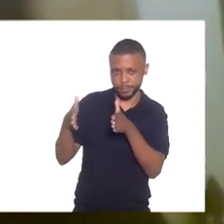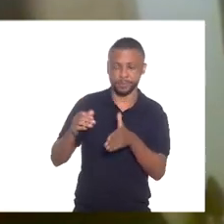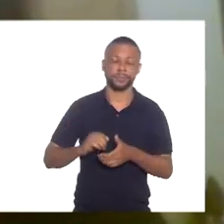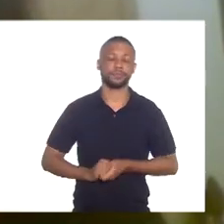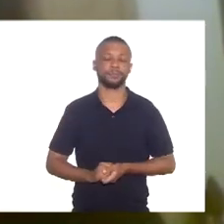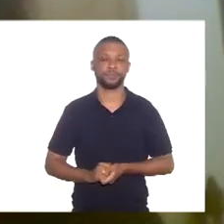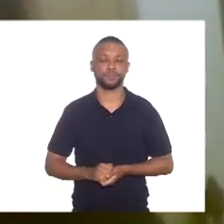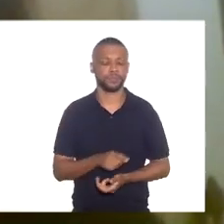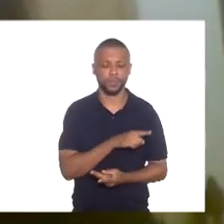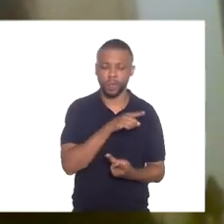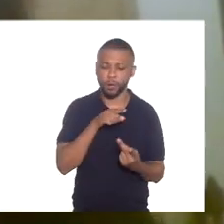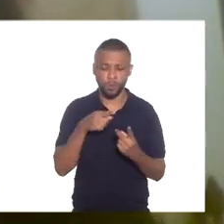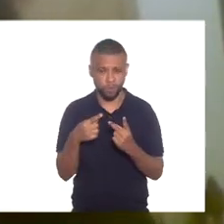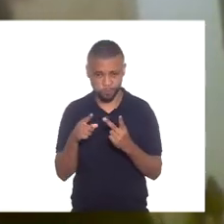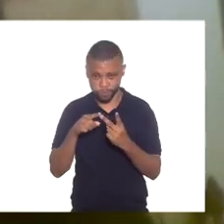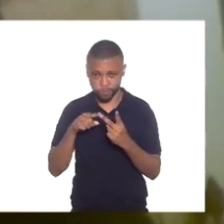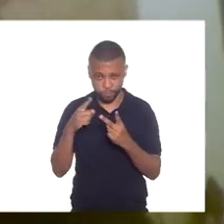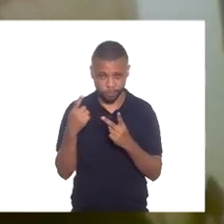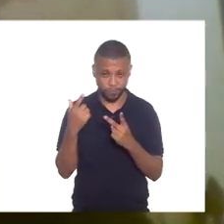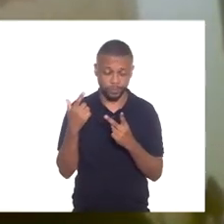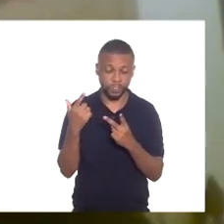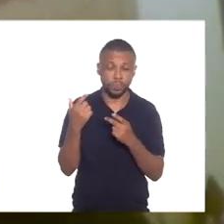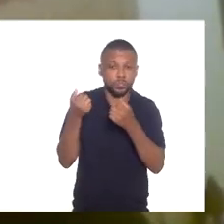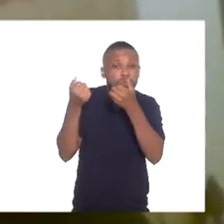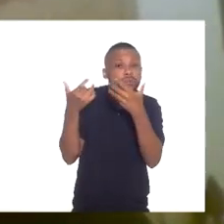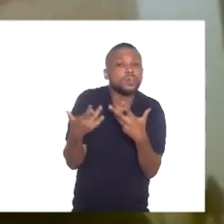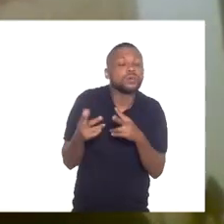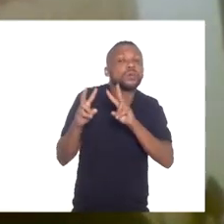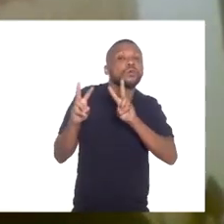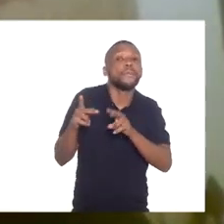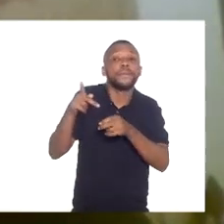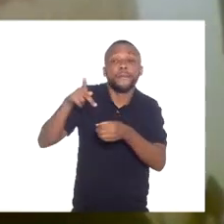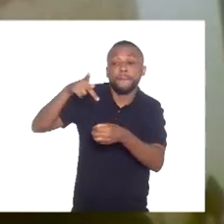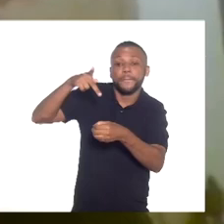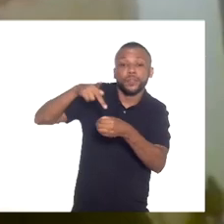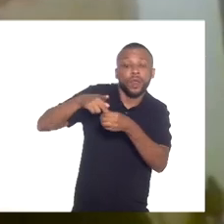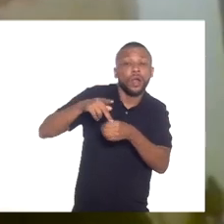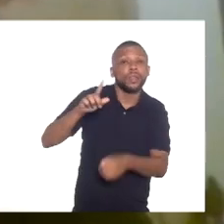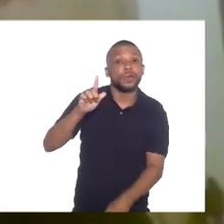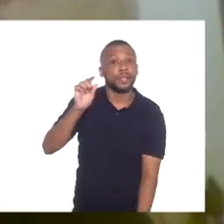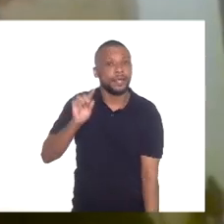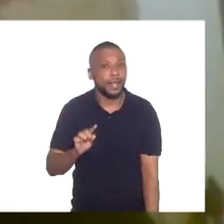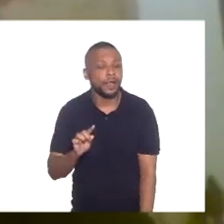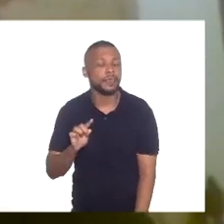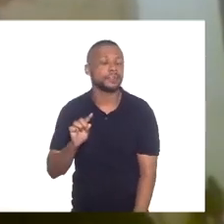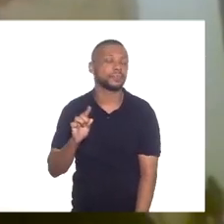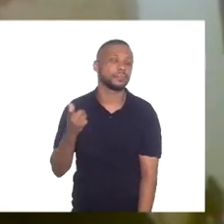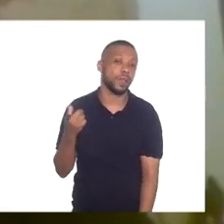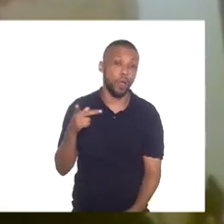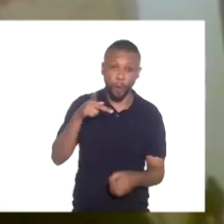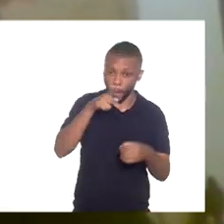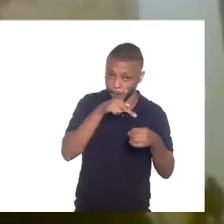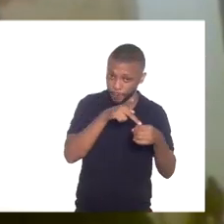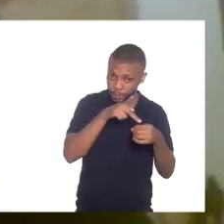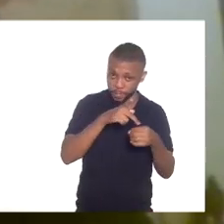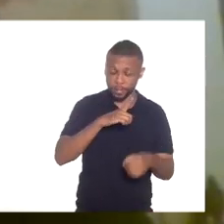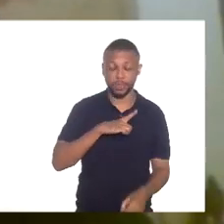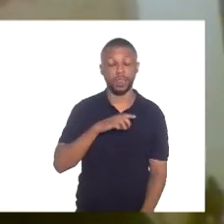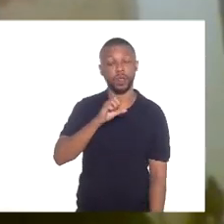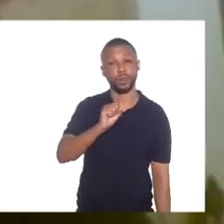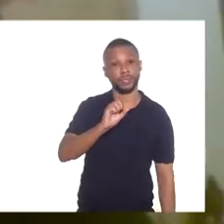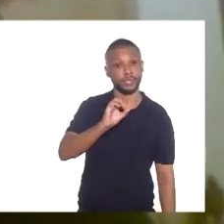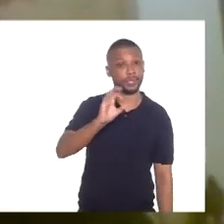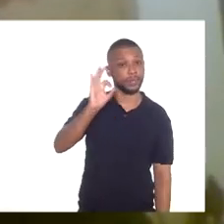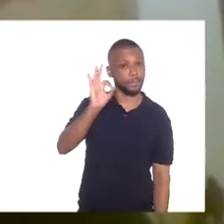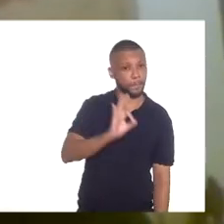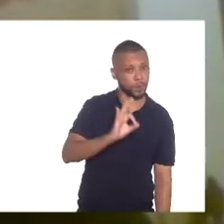né, quando a gente fala também de petróleo no Brasil, a gente fala de um petróleo que é 80%